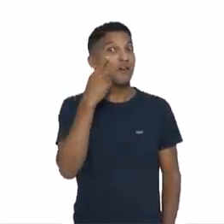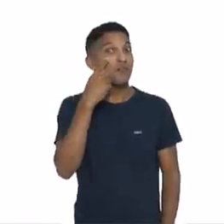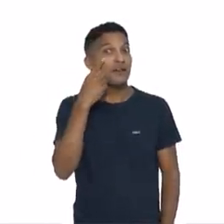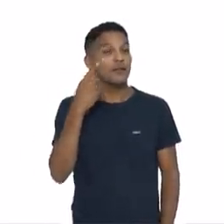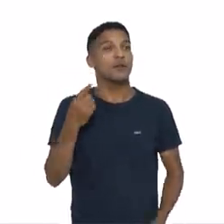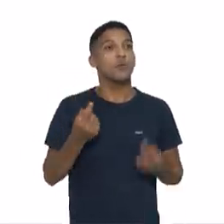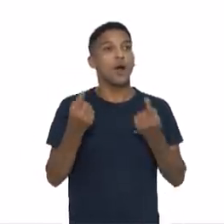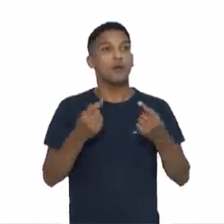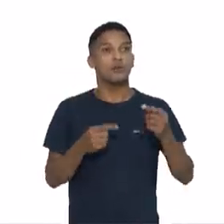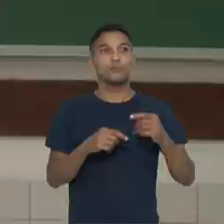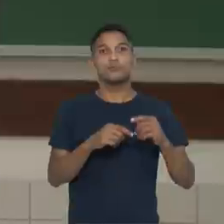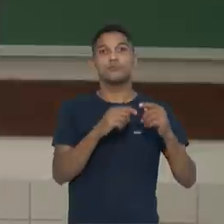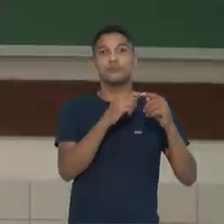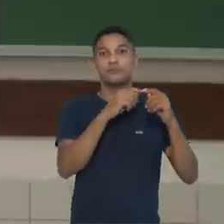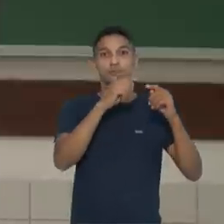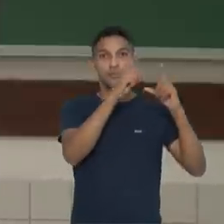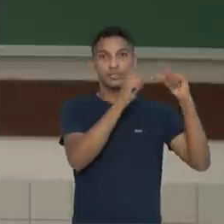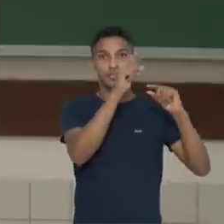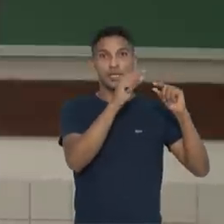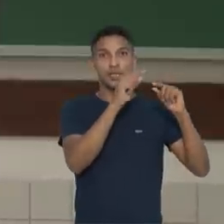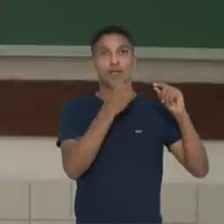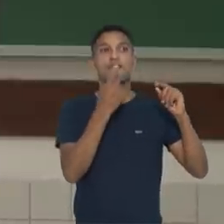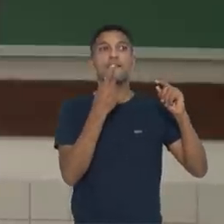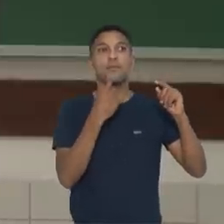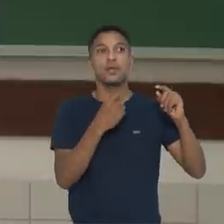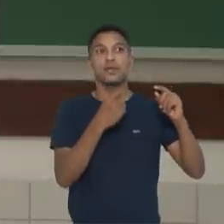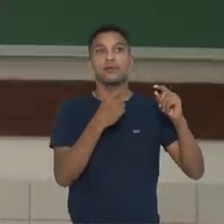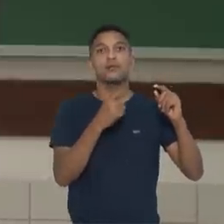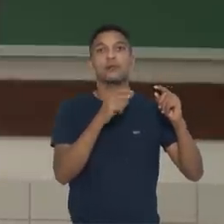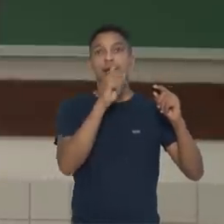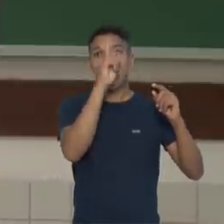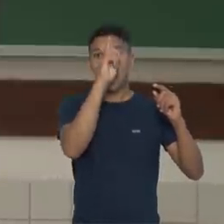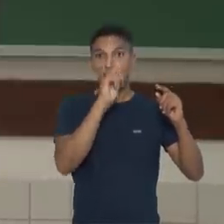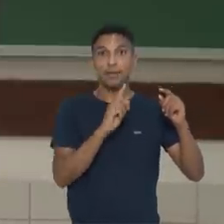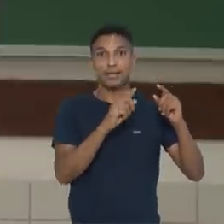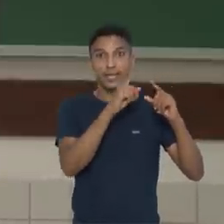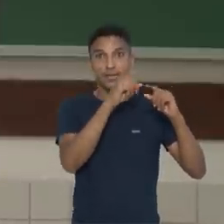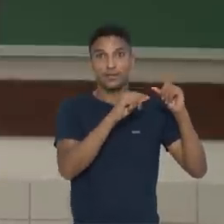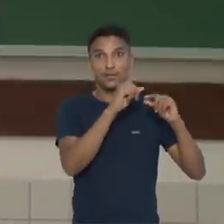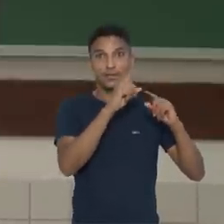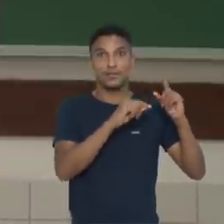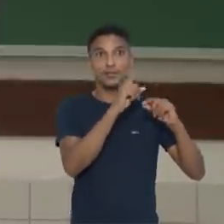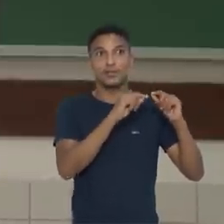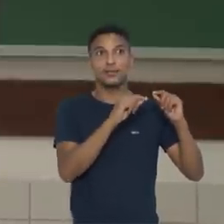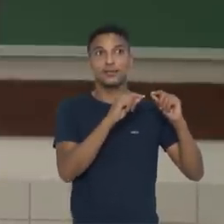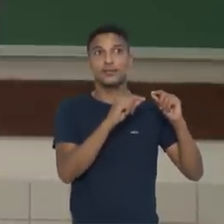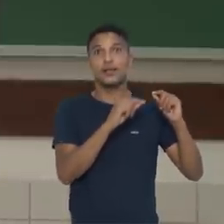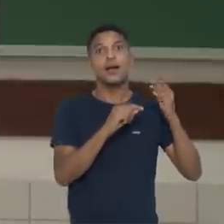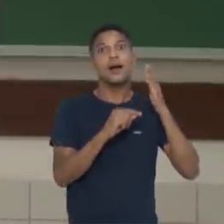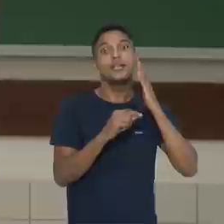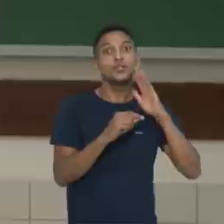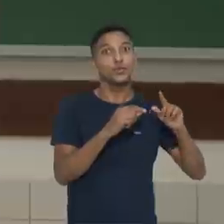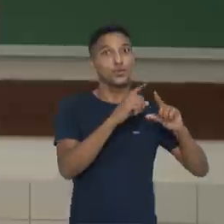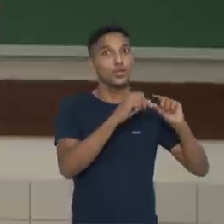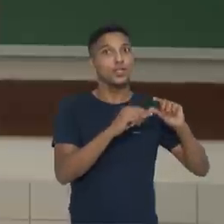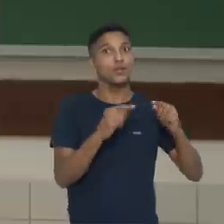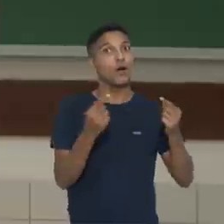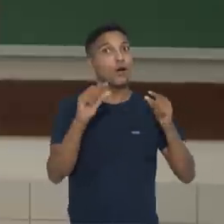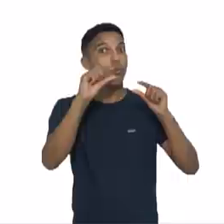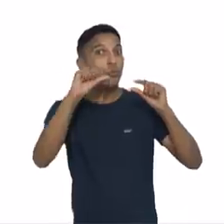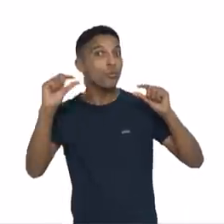azul, Brazucchi. Será? Qual será a correta? Bragazzi, Robazzi ou